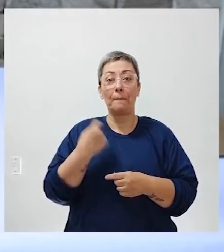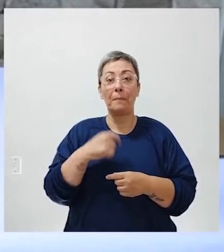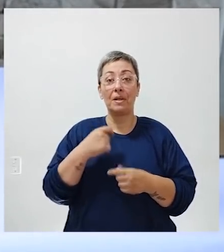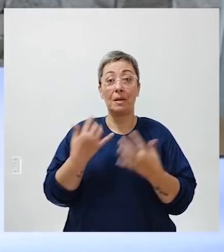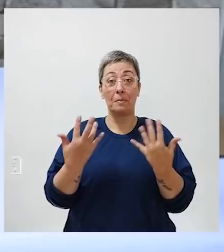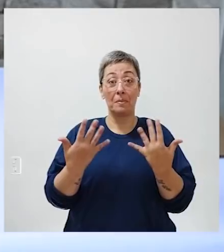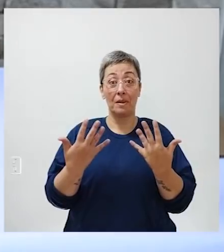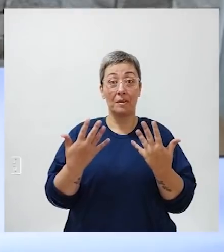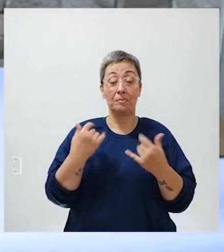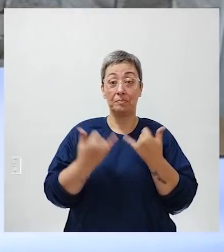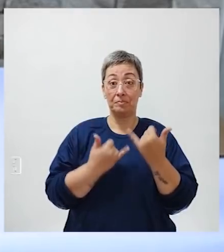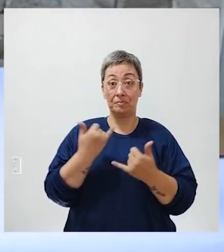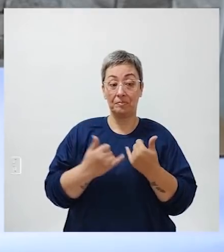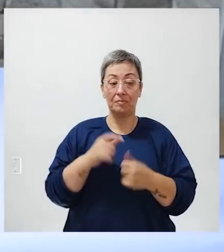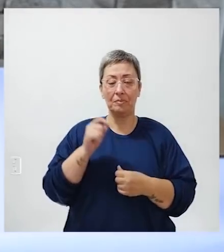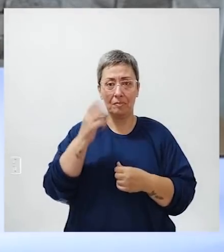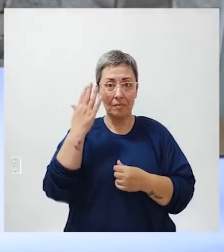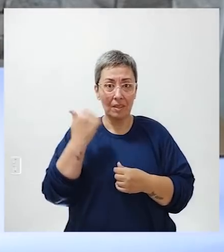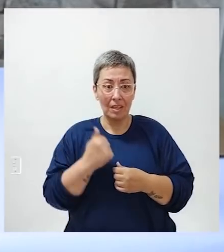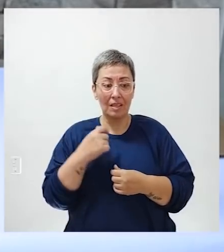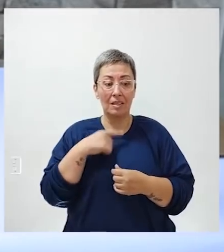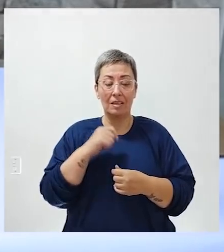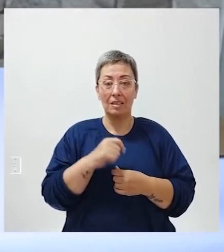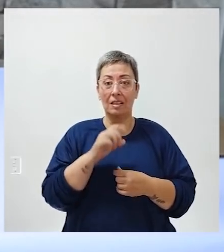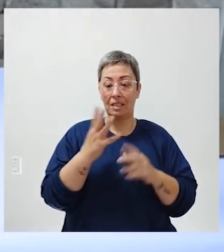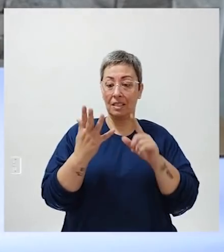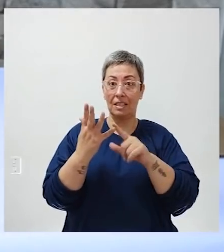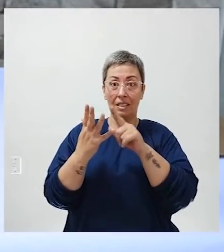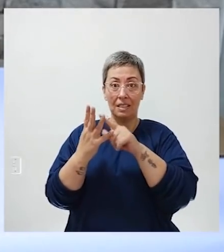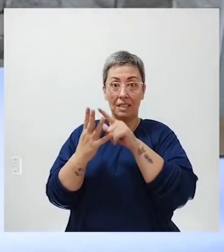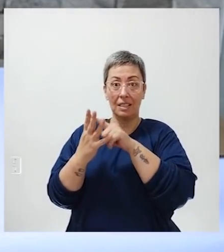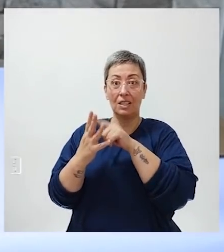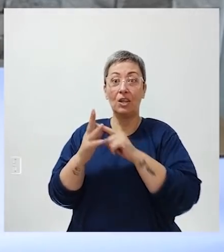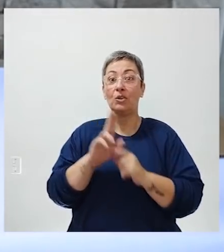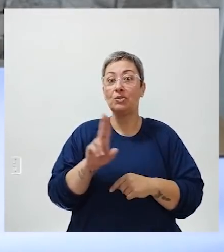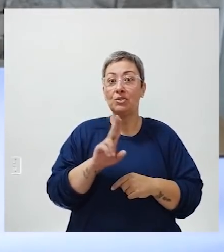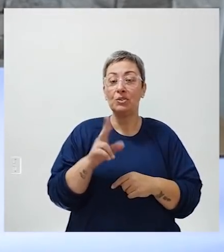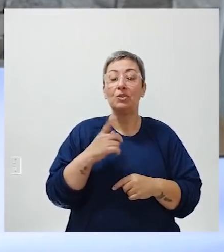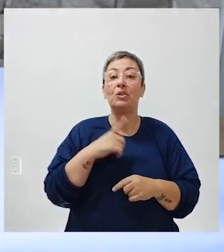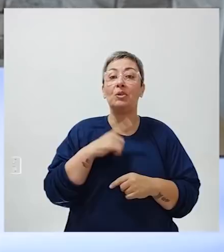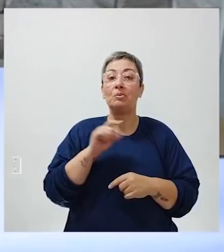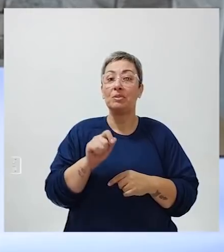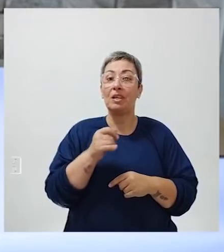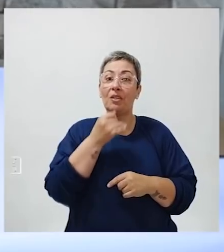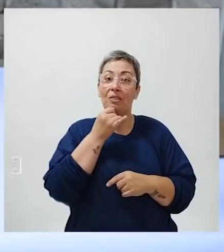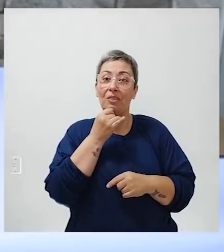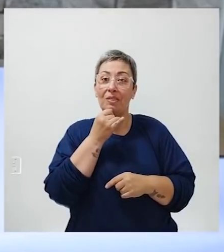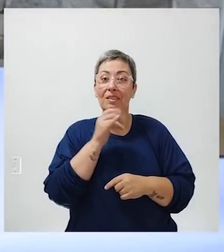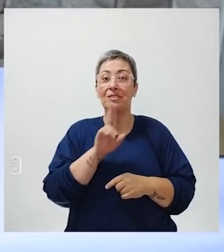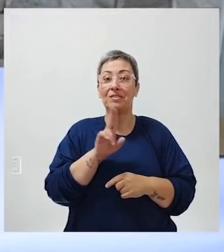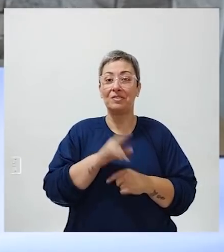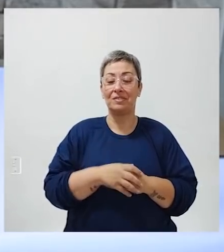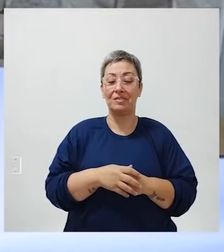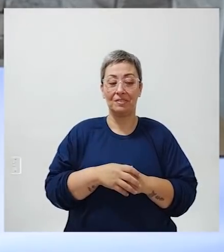precisamos das mãos para brincar. Vocês sabiam que cada dedinho tem um nome e tem um apelido?